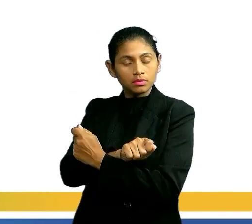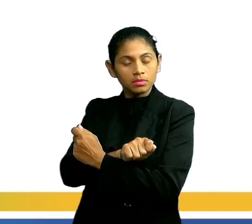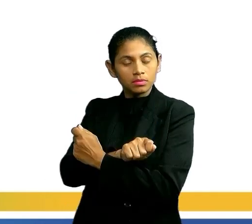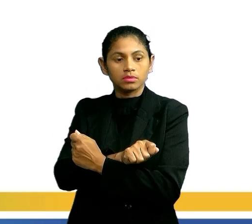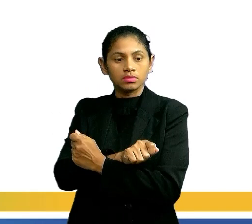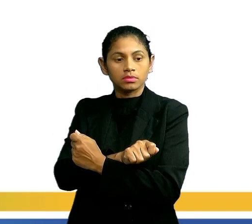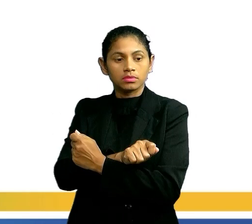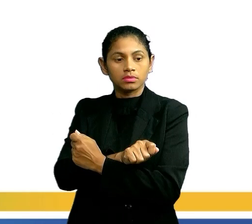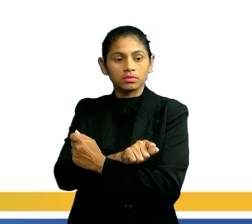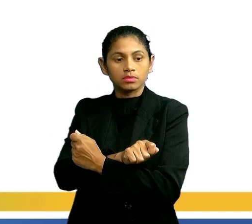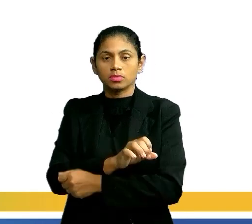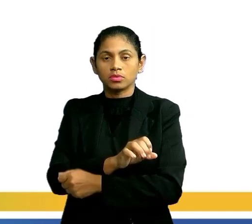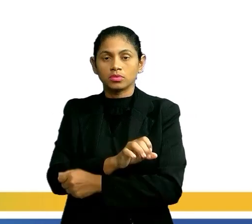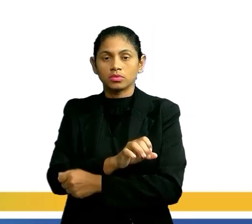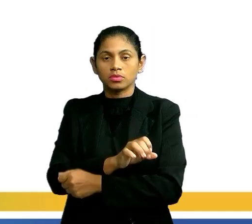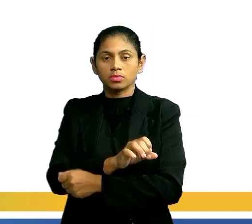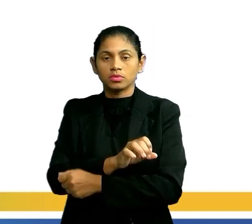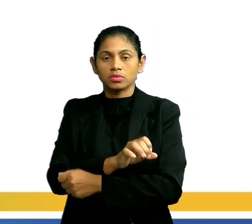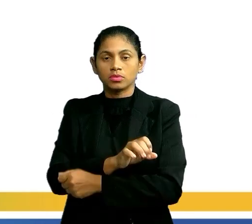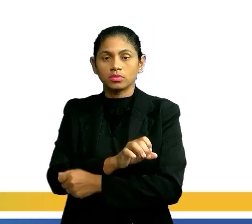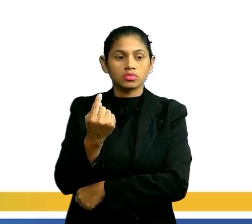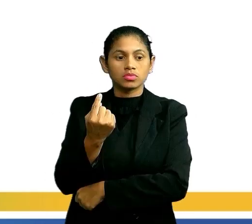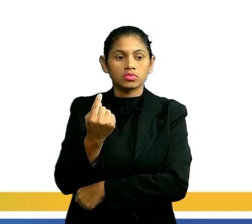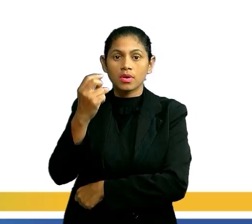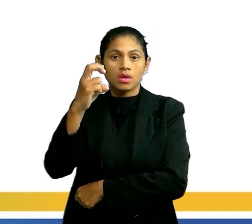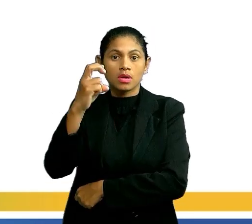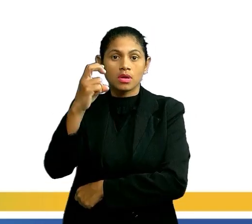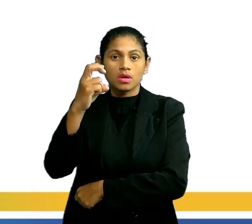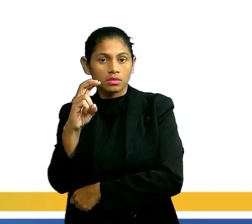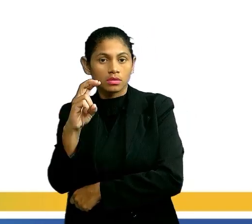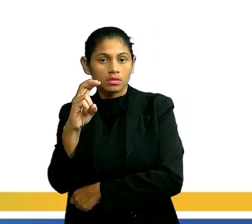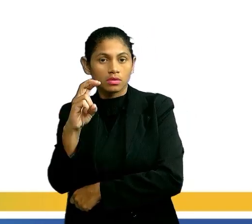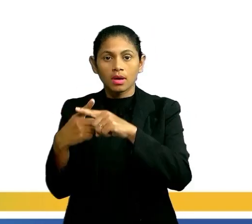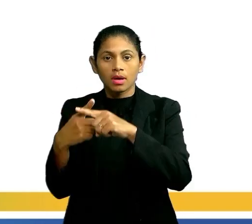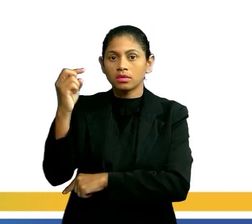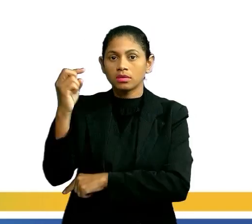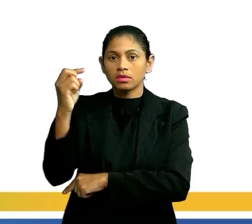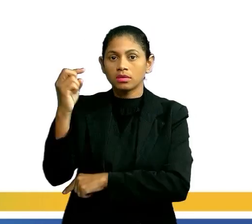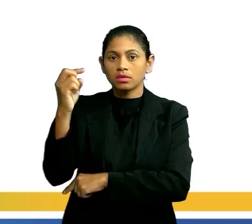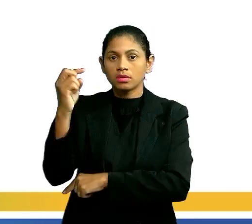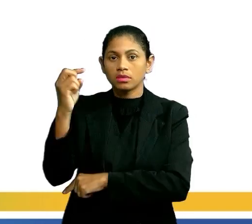apenas 5 mais h. O que eu vou fazer agora? Dividindo